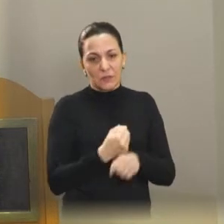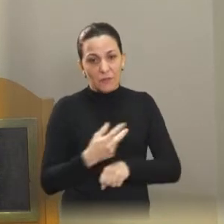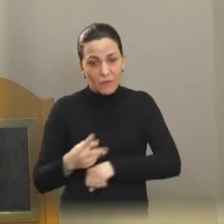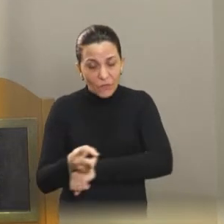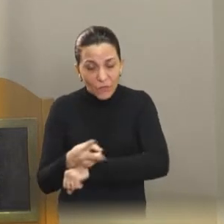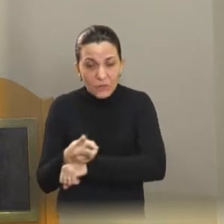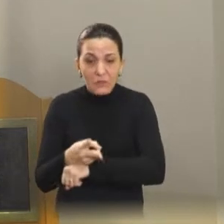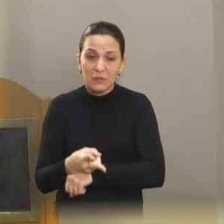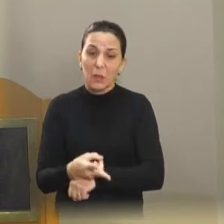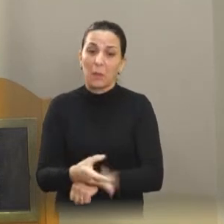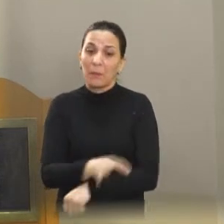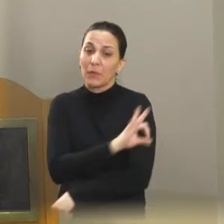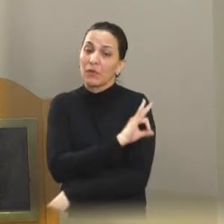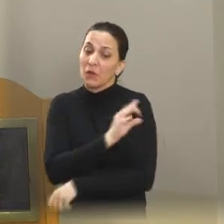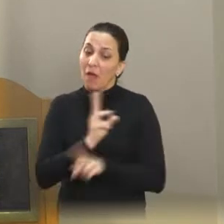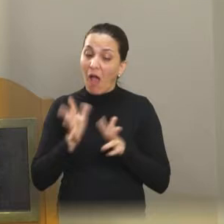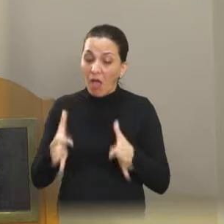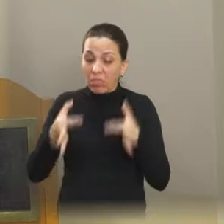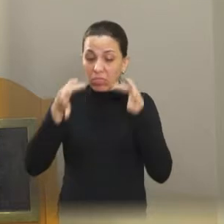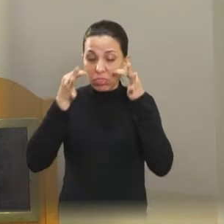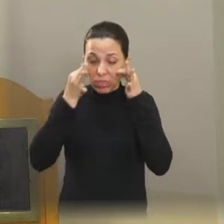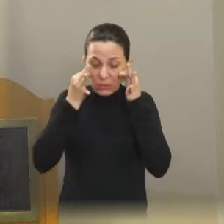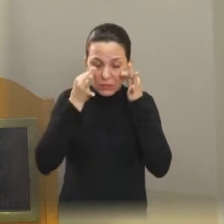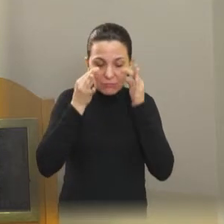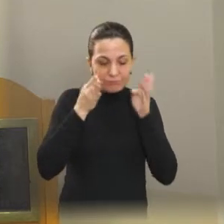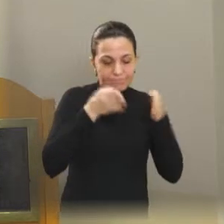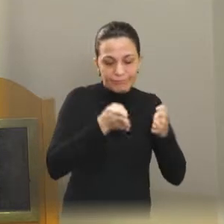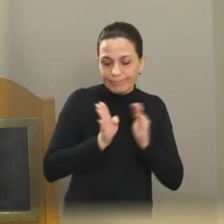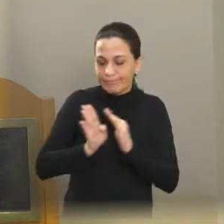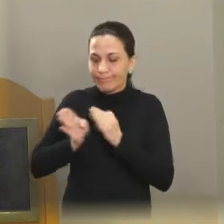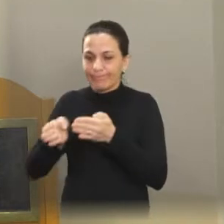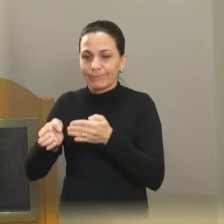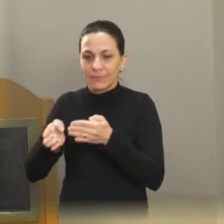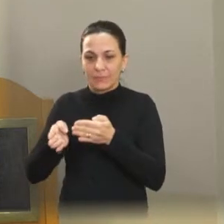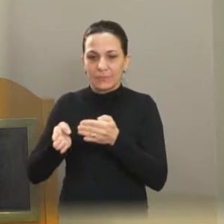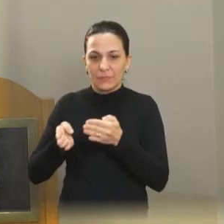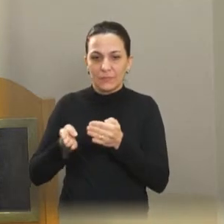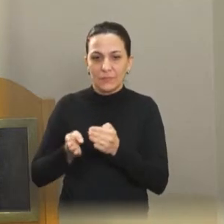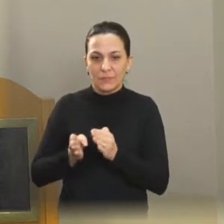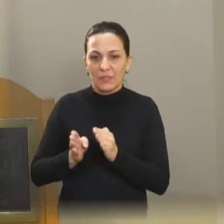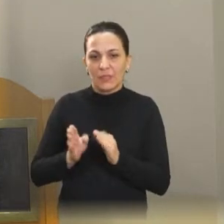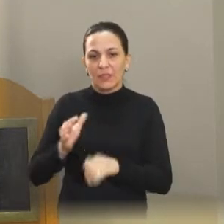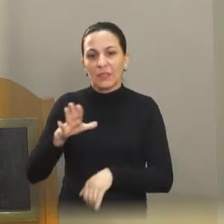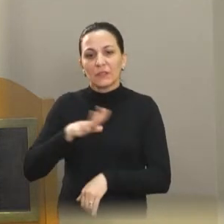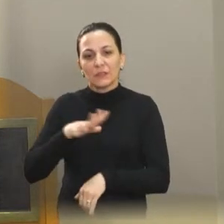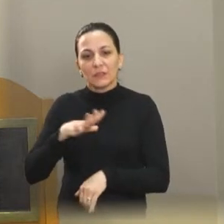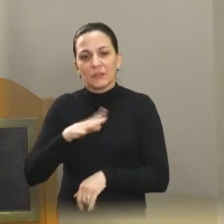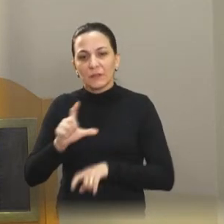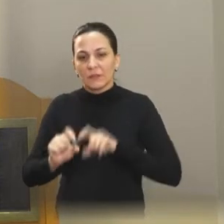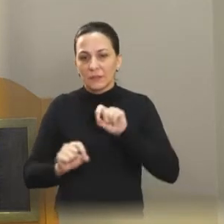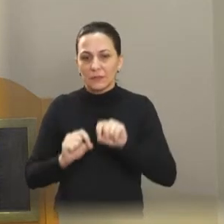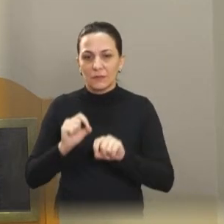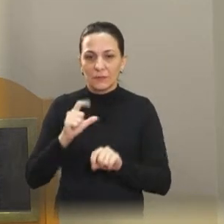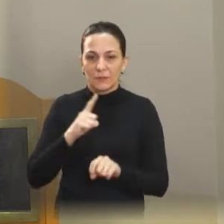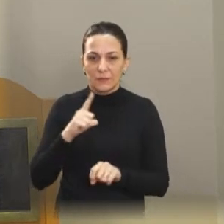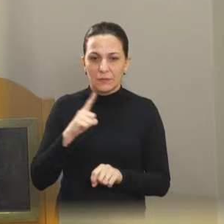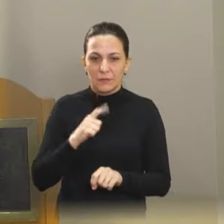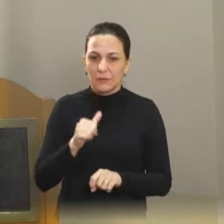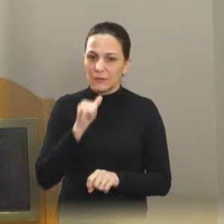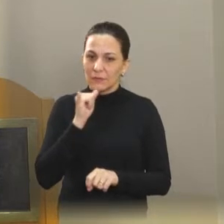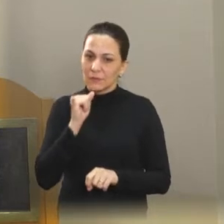da prefeitura devia olhar mais sair e dá mais uma olhada ver mais a cidade e seus bairros aí eu tenho exemplo aí de